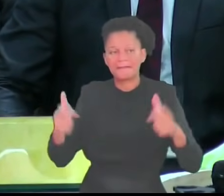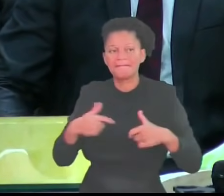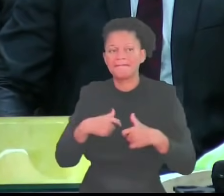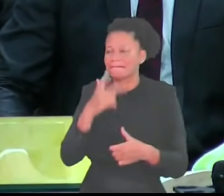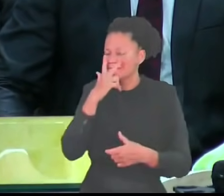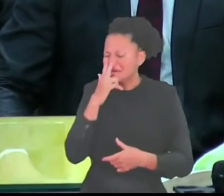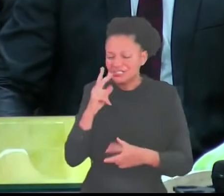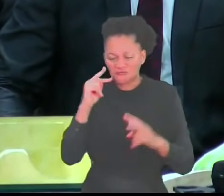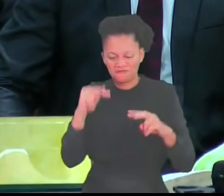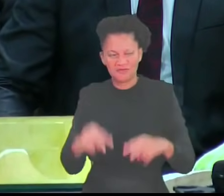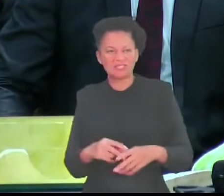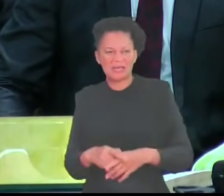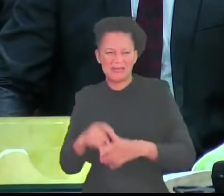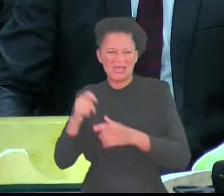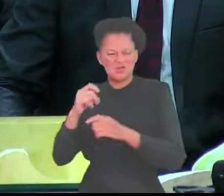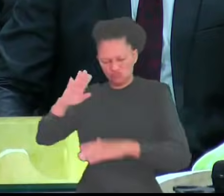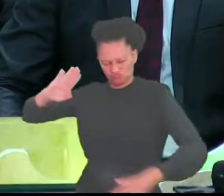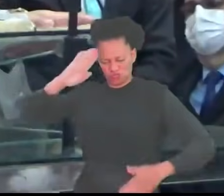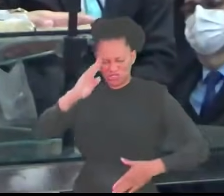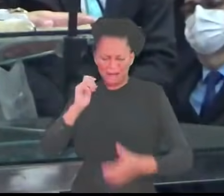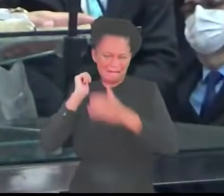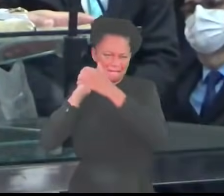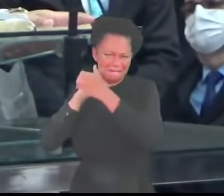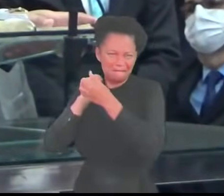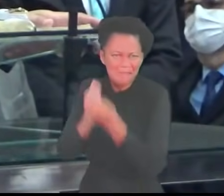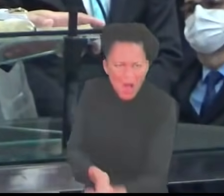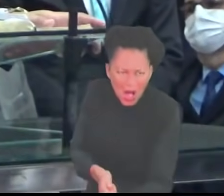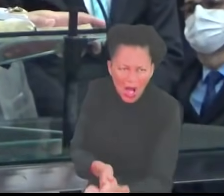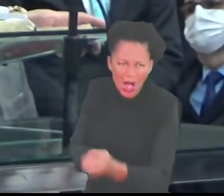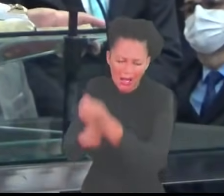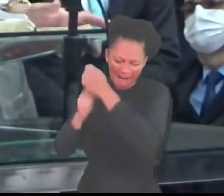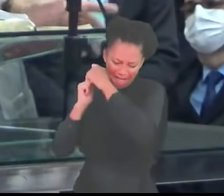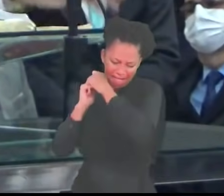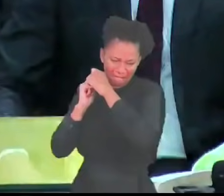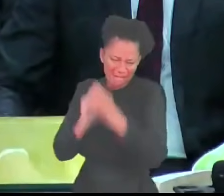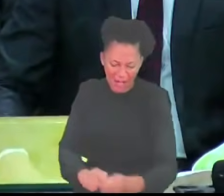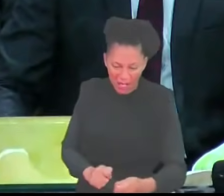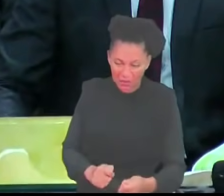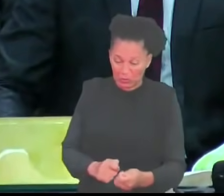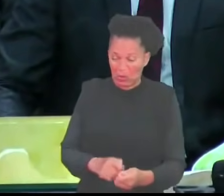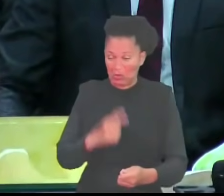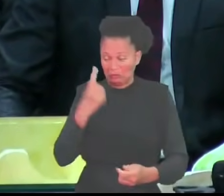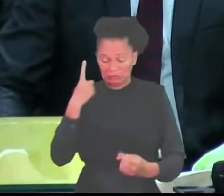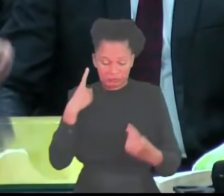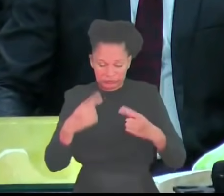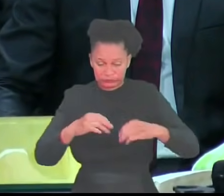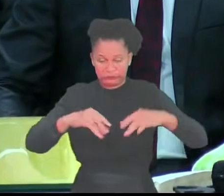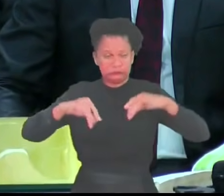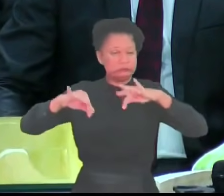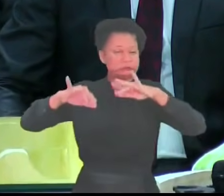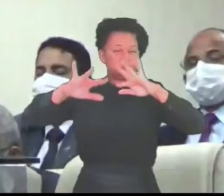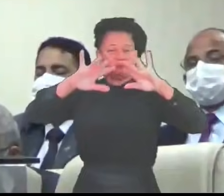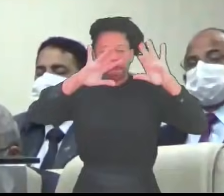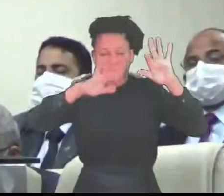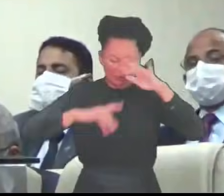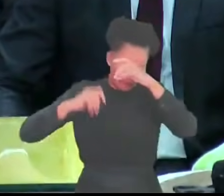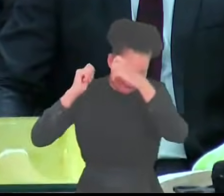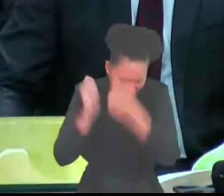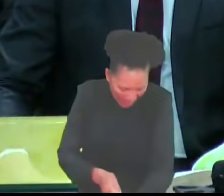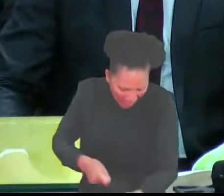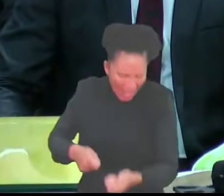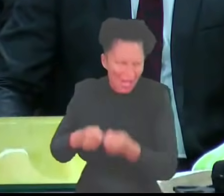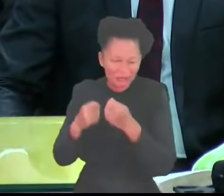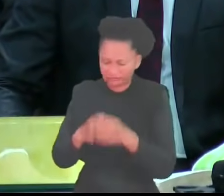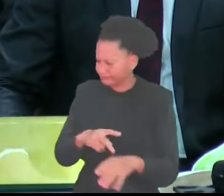vejo os soldados. Pá, pá. E a poeira tapando. Pá, pá.